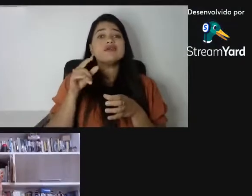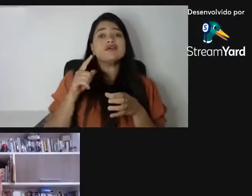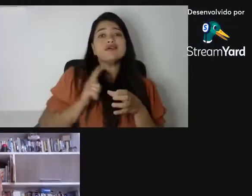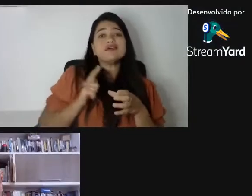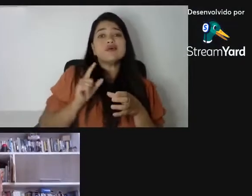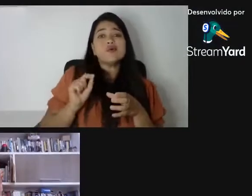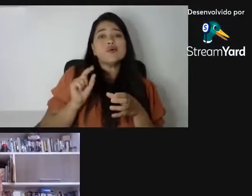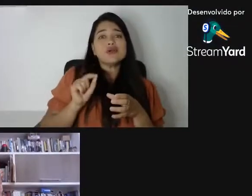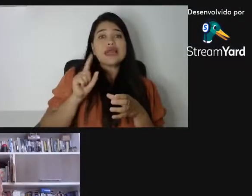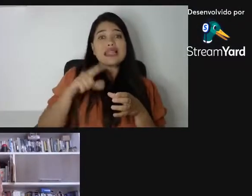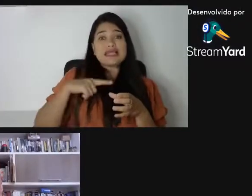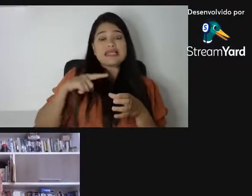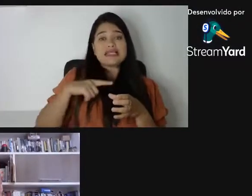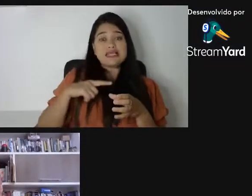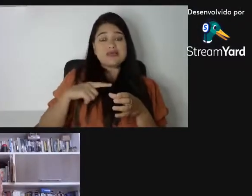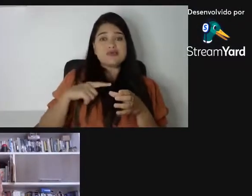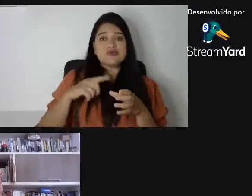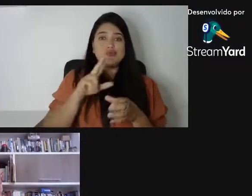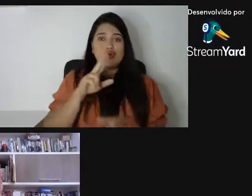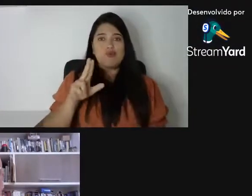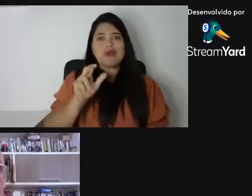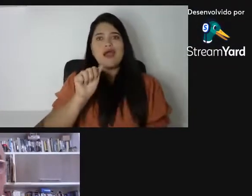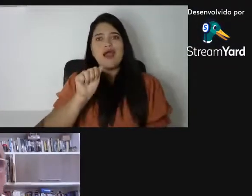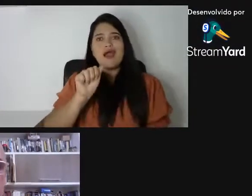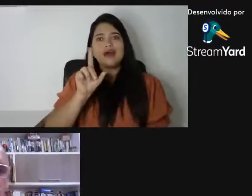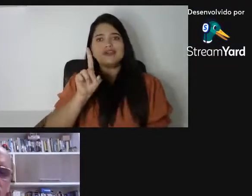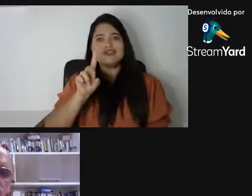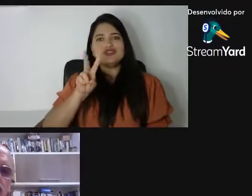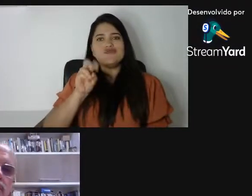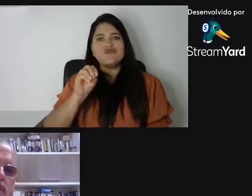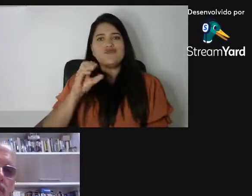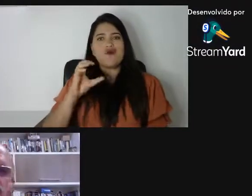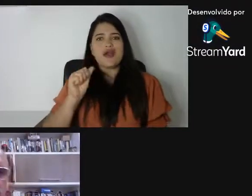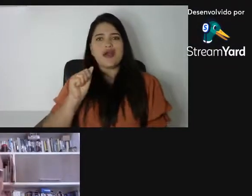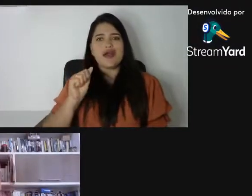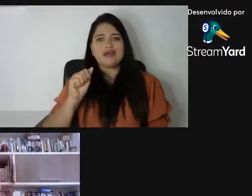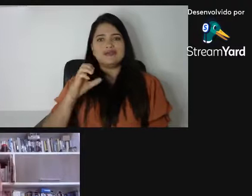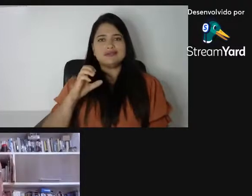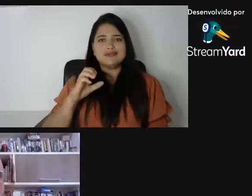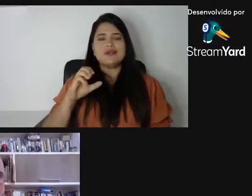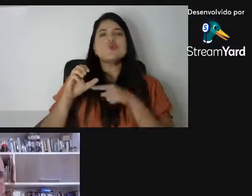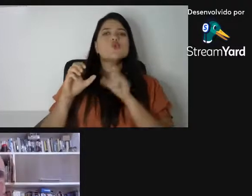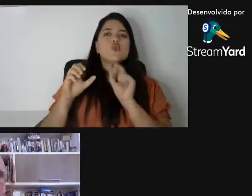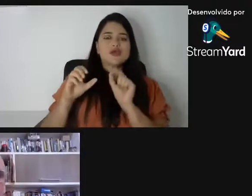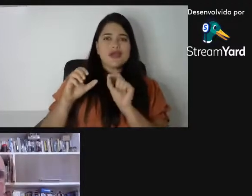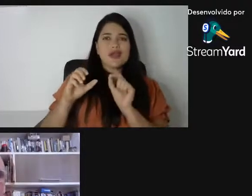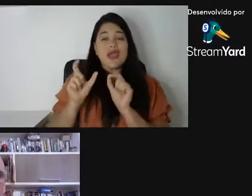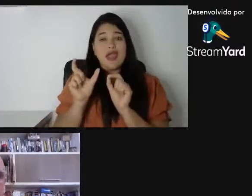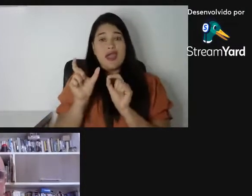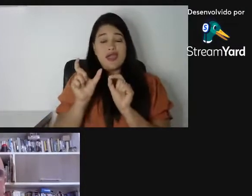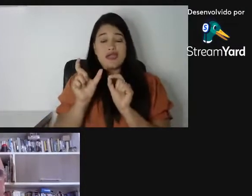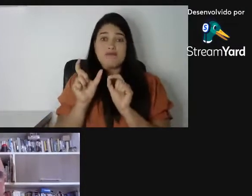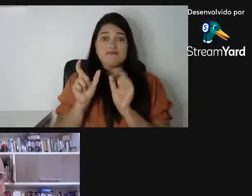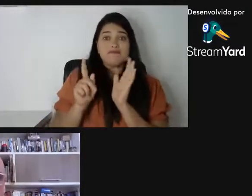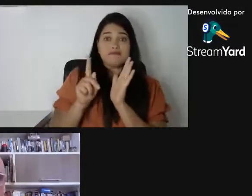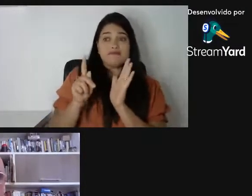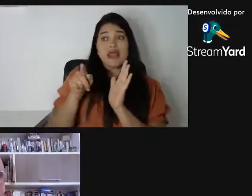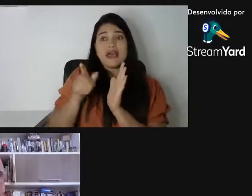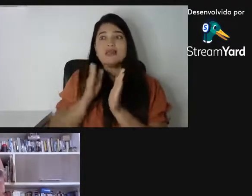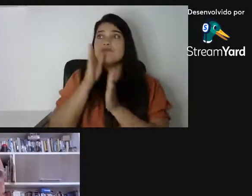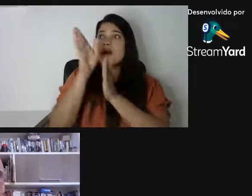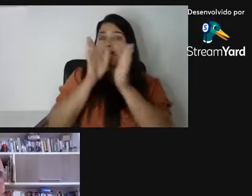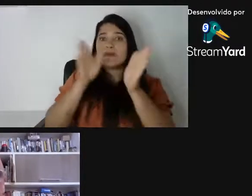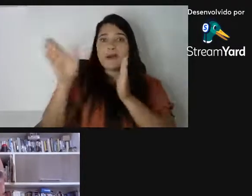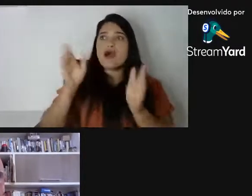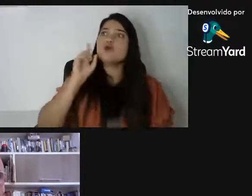que a gente chama de advocacy, né, que ele vai em defesa da minoria linguística e social. Então, onde, por